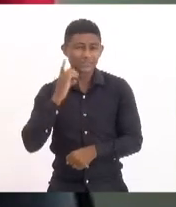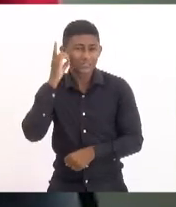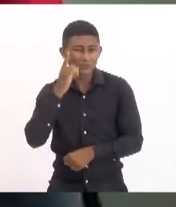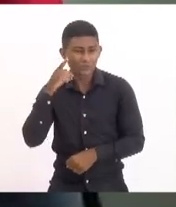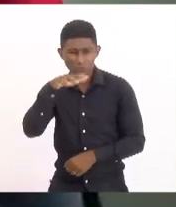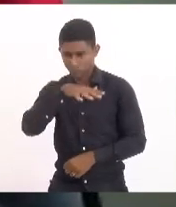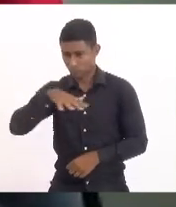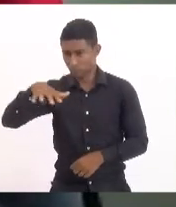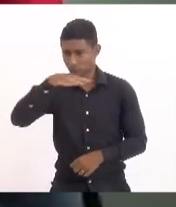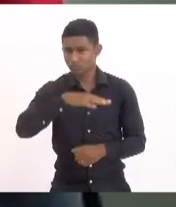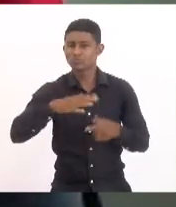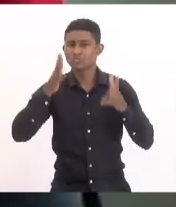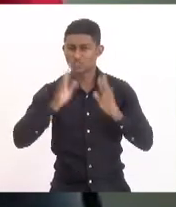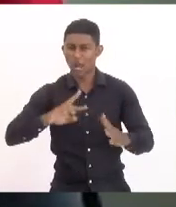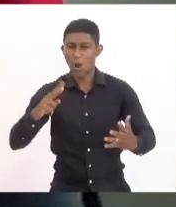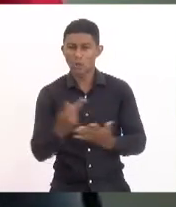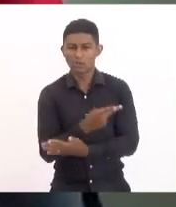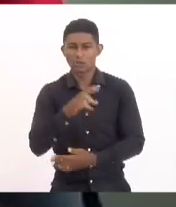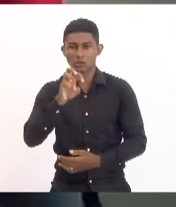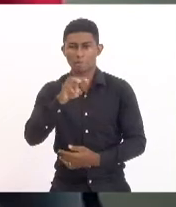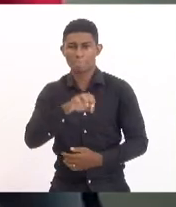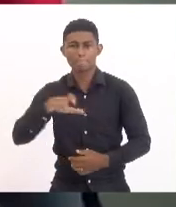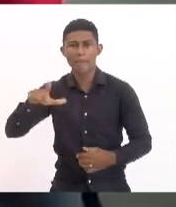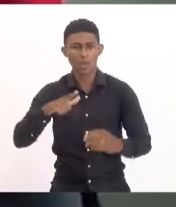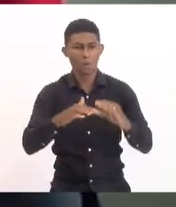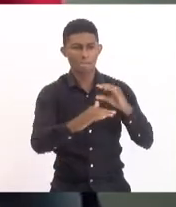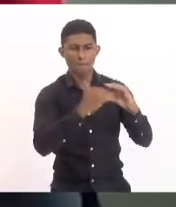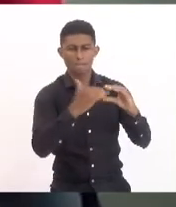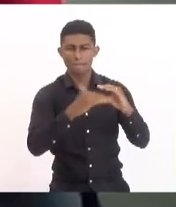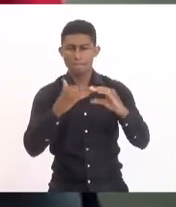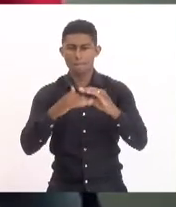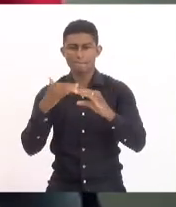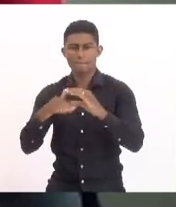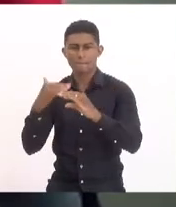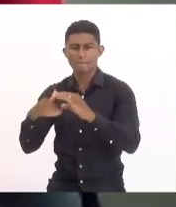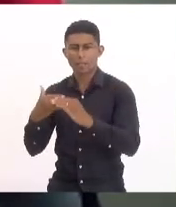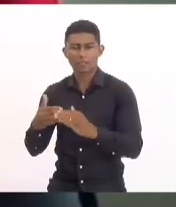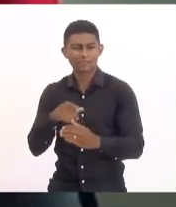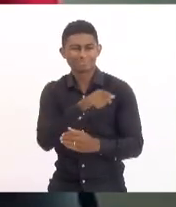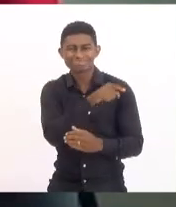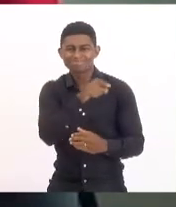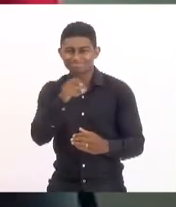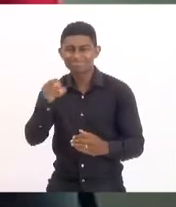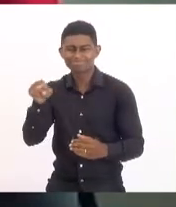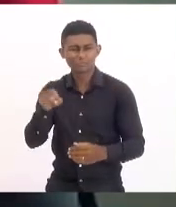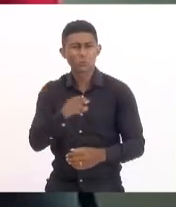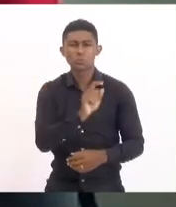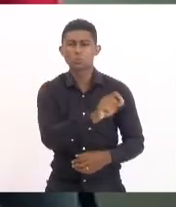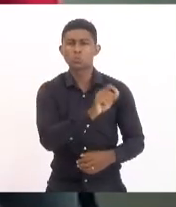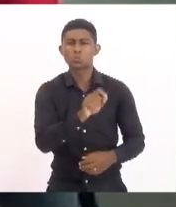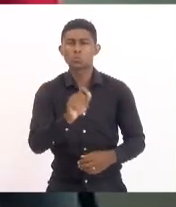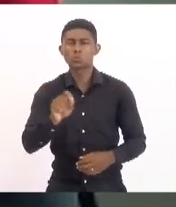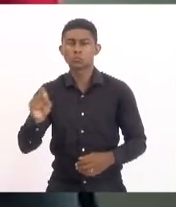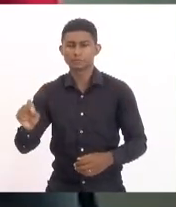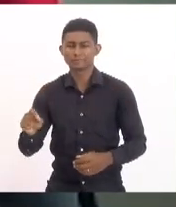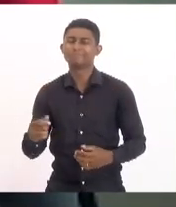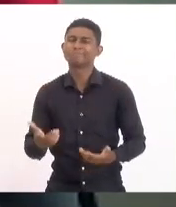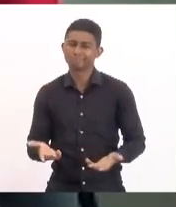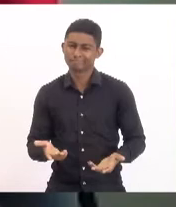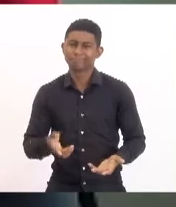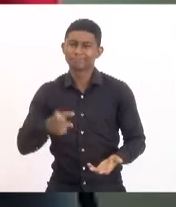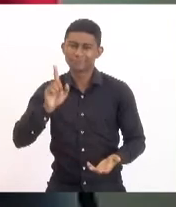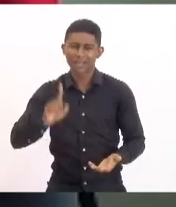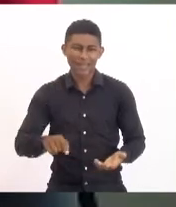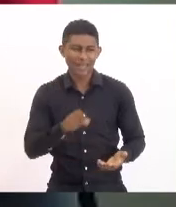sua caixa de e-mail, várias manifestações, né? Seja das cooperativas relativas